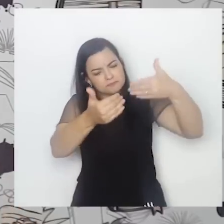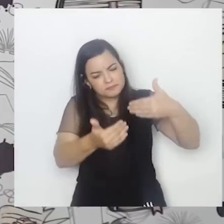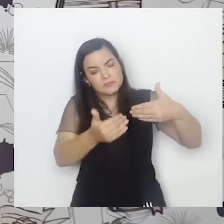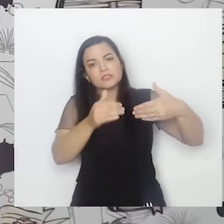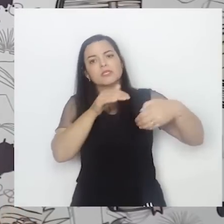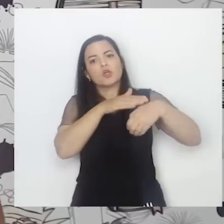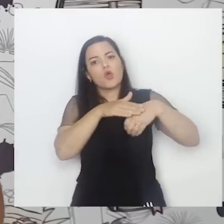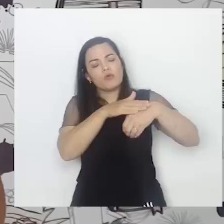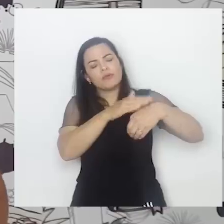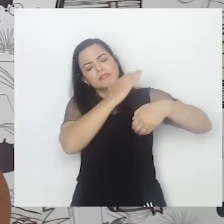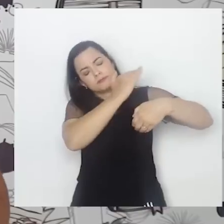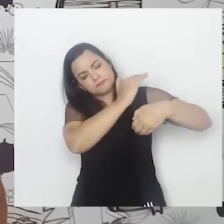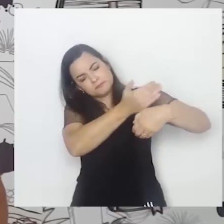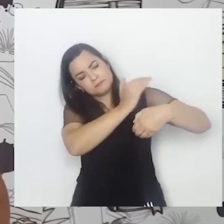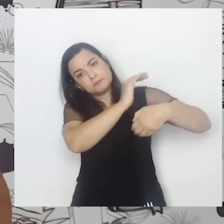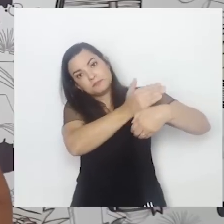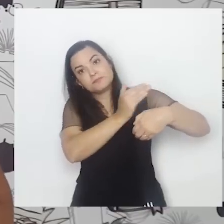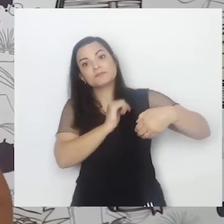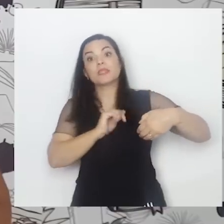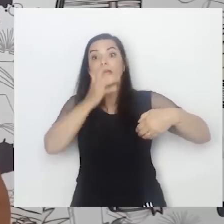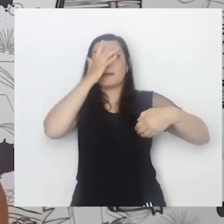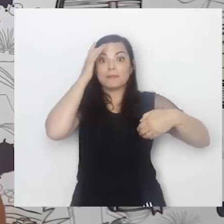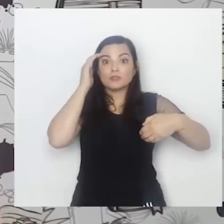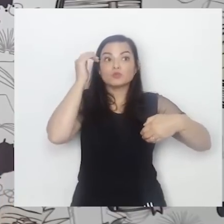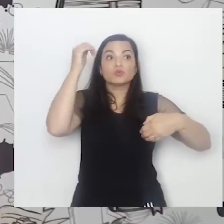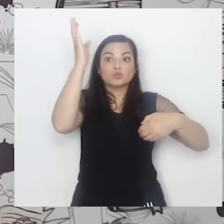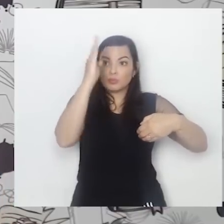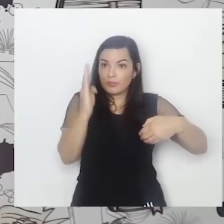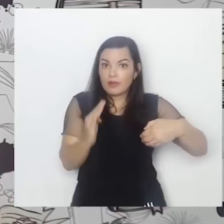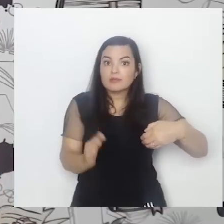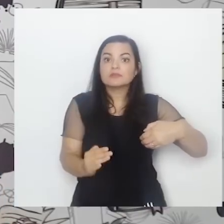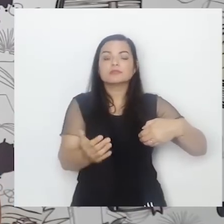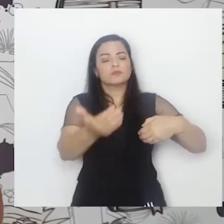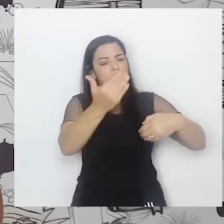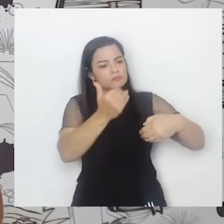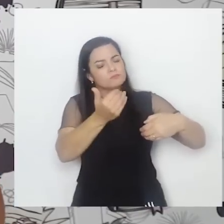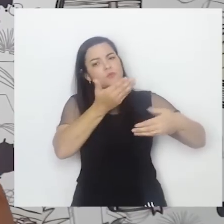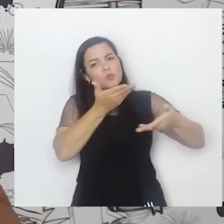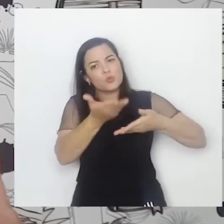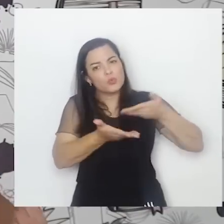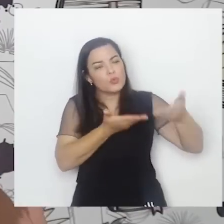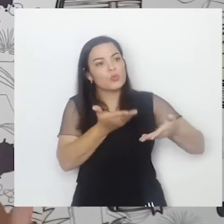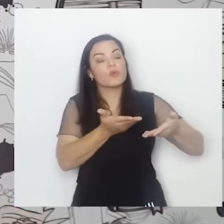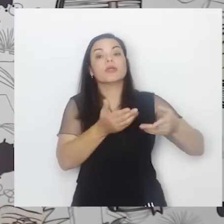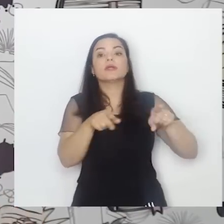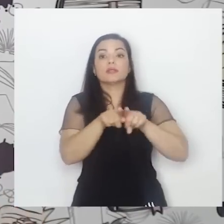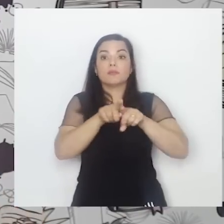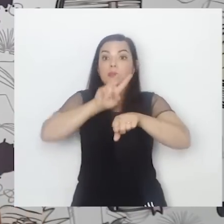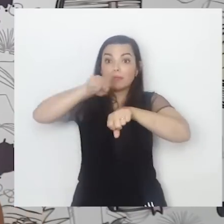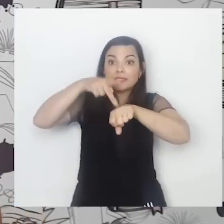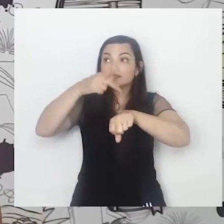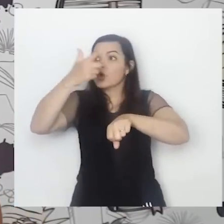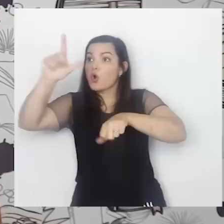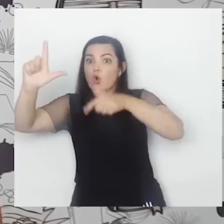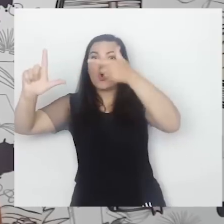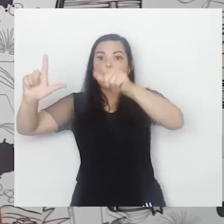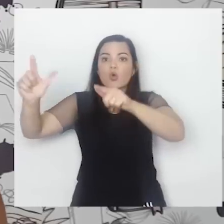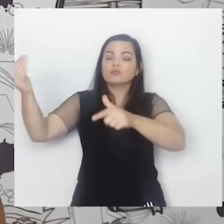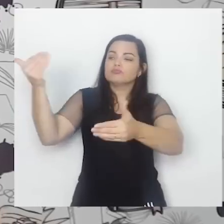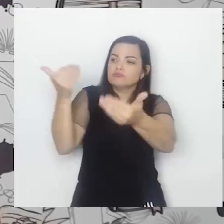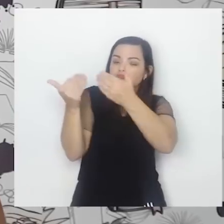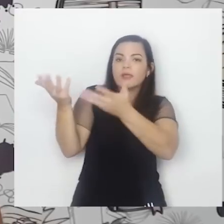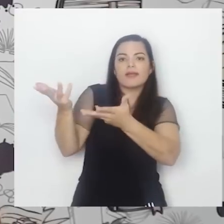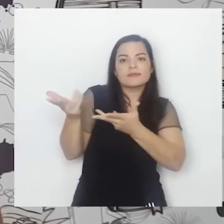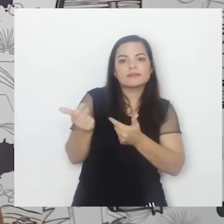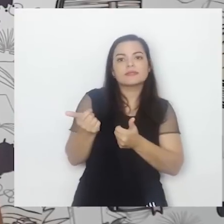os brasileiros como para os soldados de outras nações que estavam envolvidas naquela guerra.